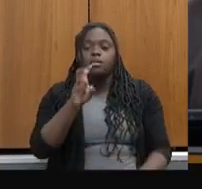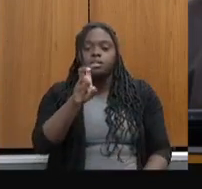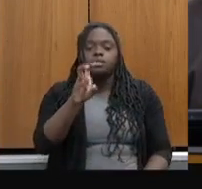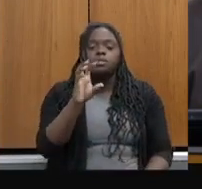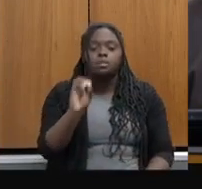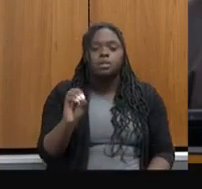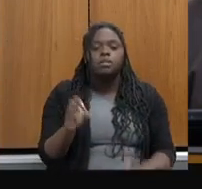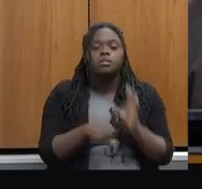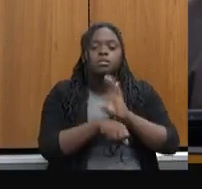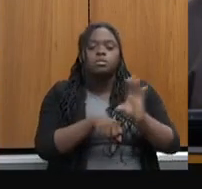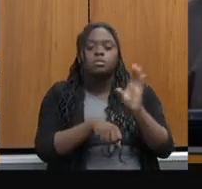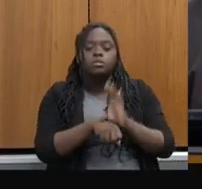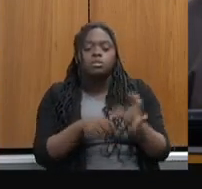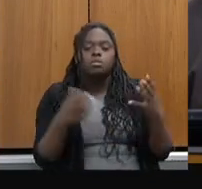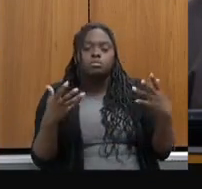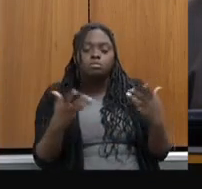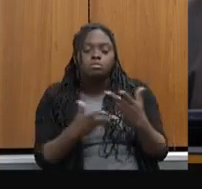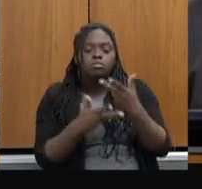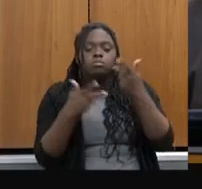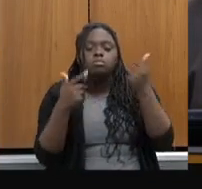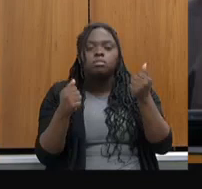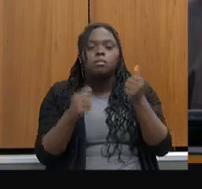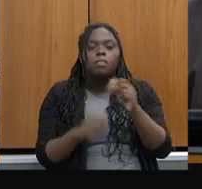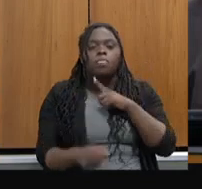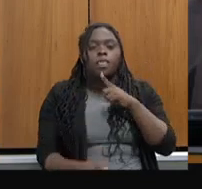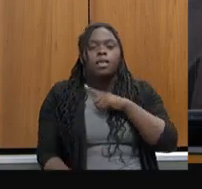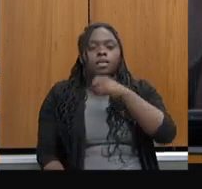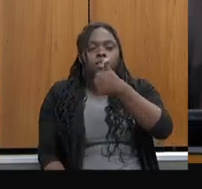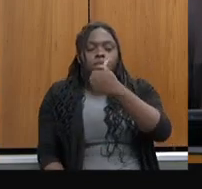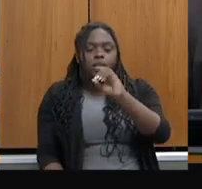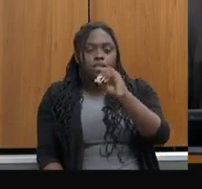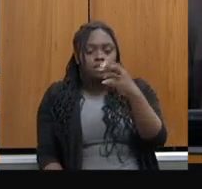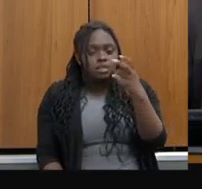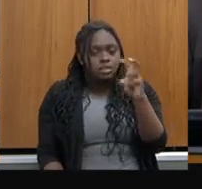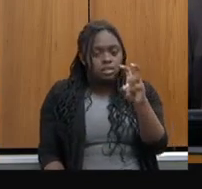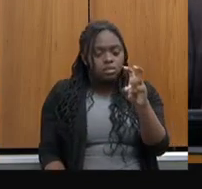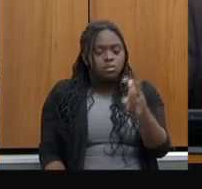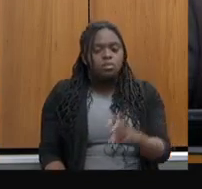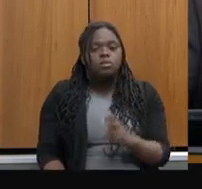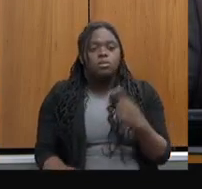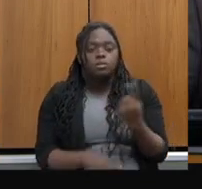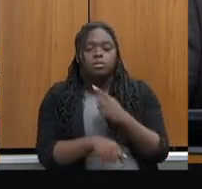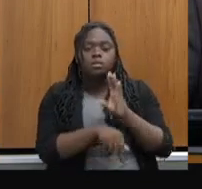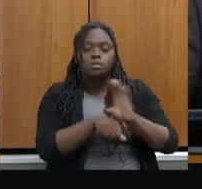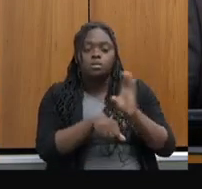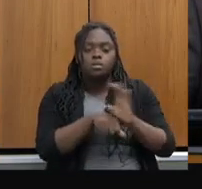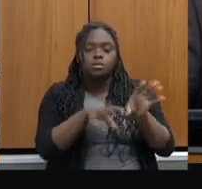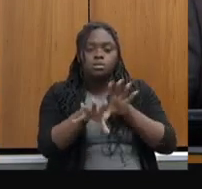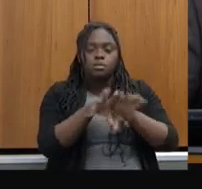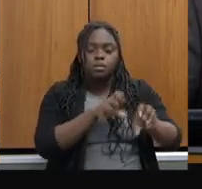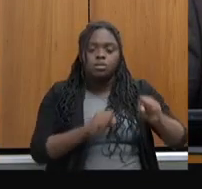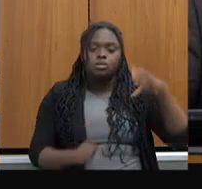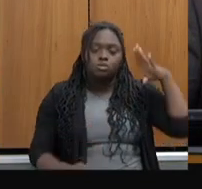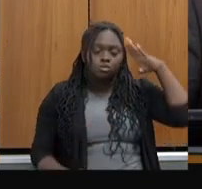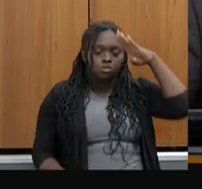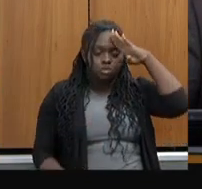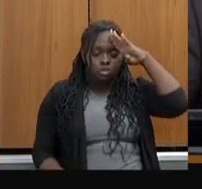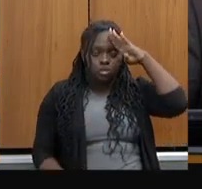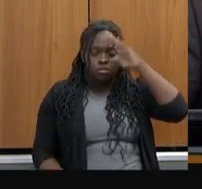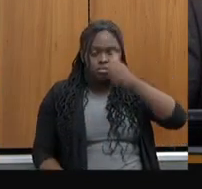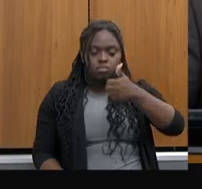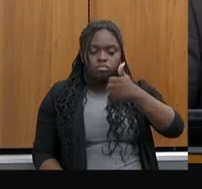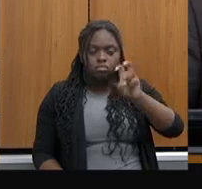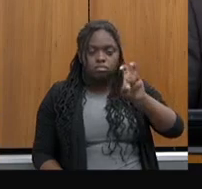nosso curso de aperfeiçoamento de Sargentos são 105 nosso curso de formação de soldados 150